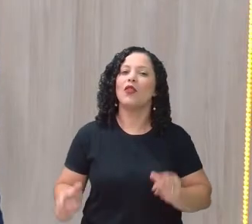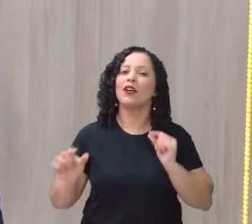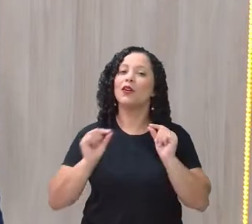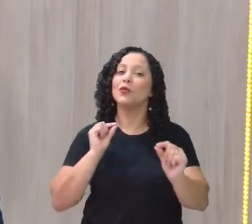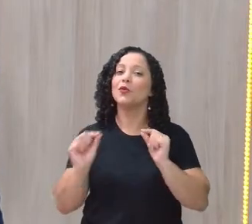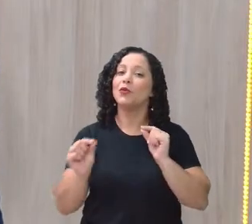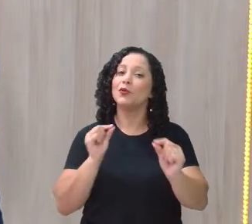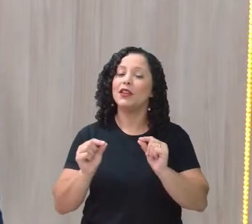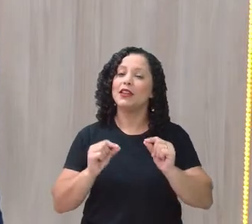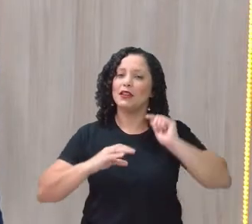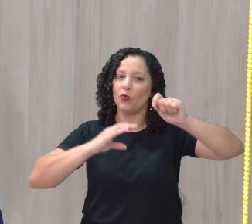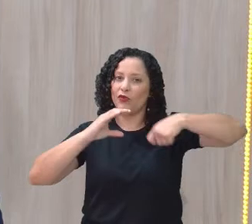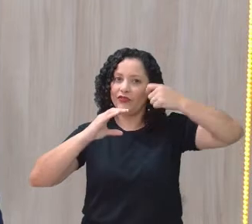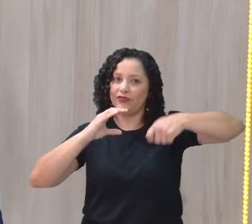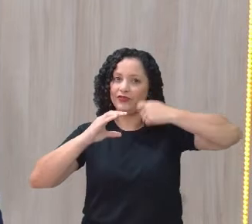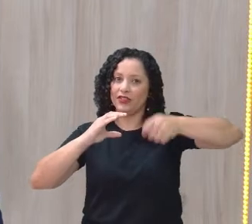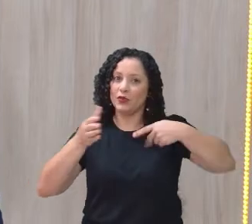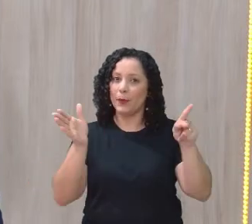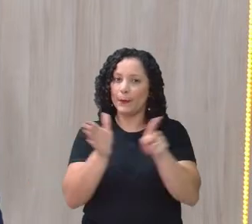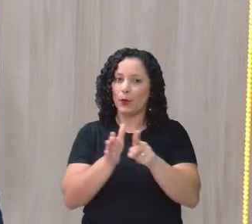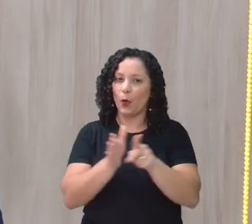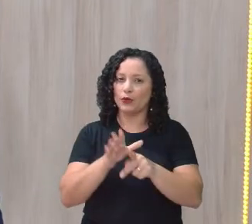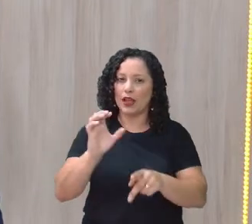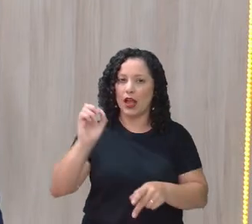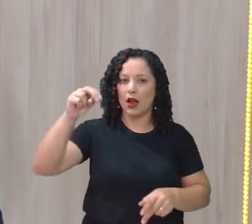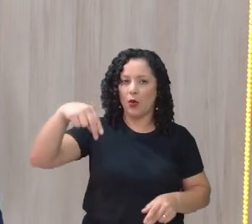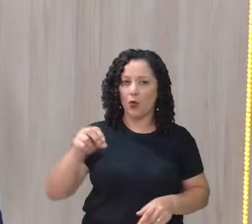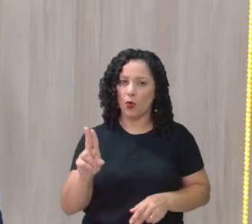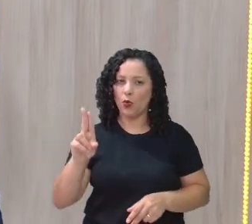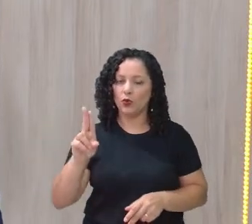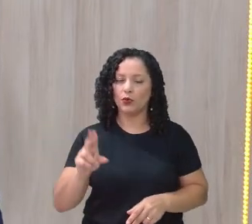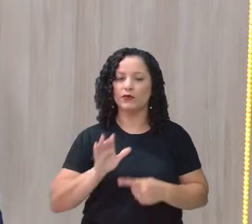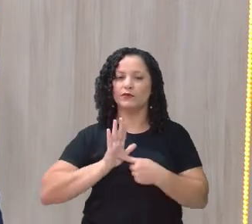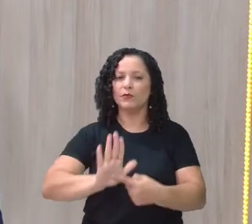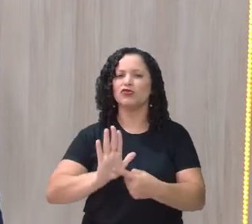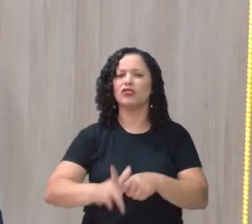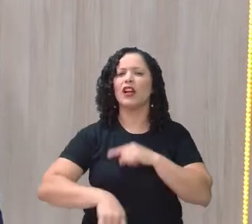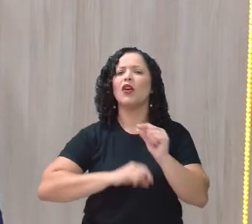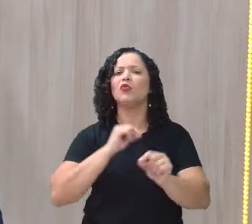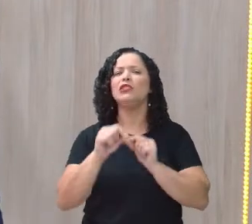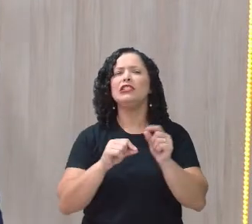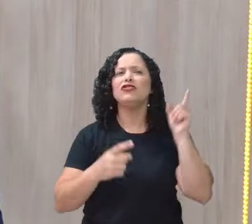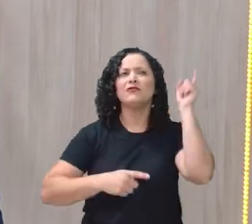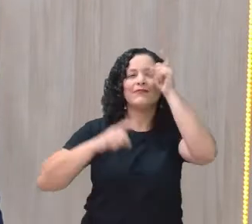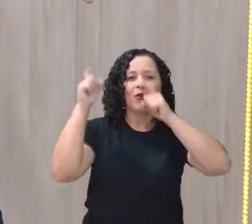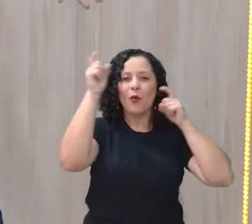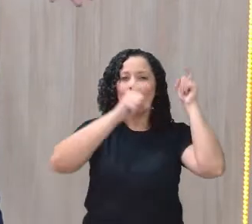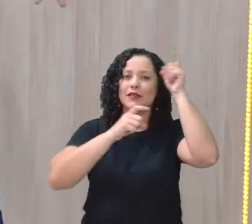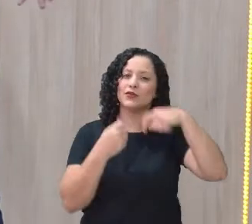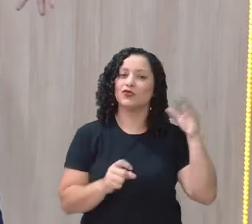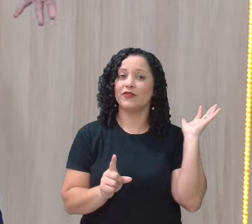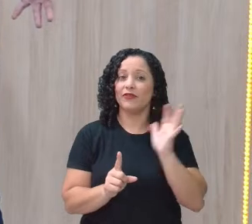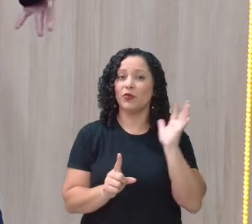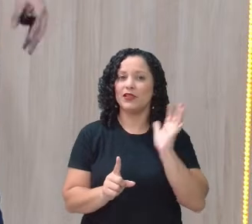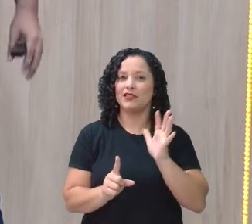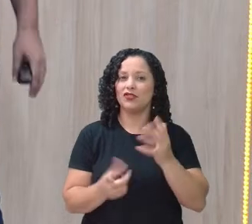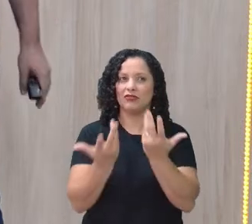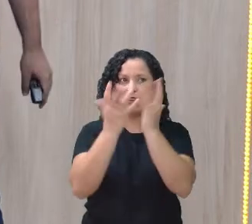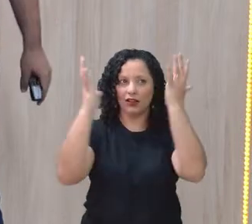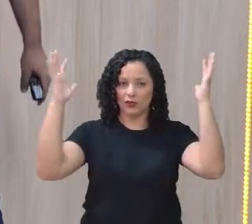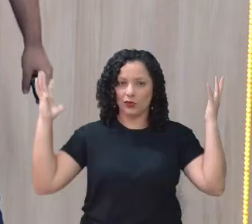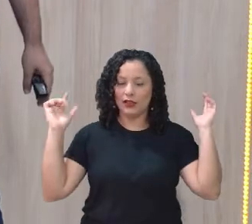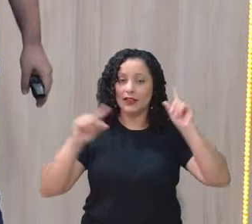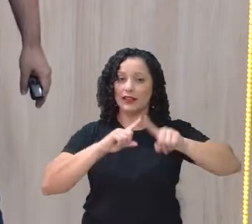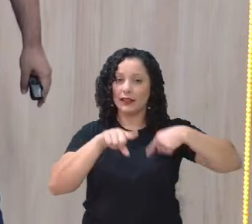videozinho agora da ONU, né? Que ele vai retratar justamente essas preocupações desses impactos ambientais. E logo